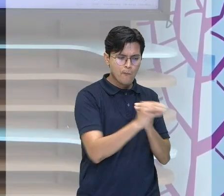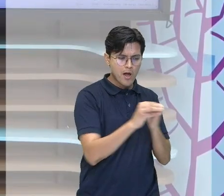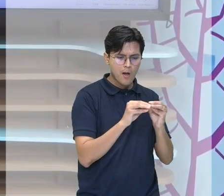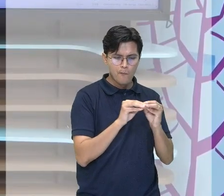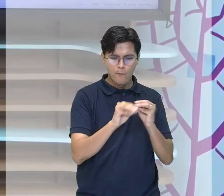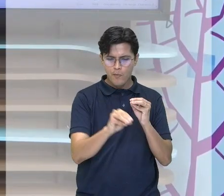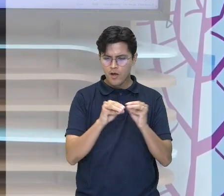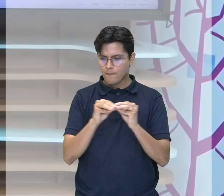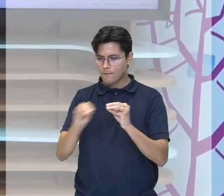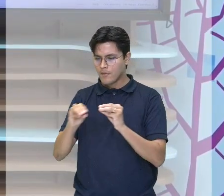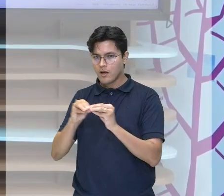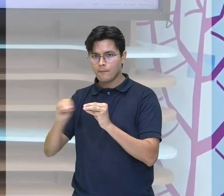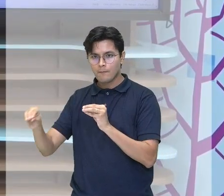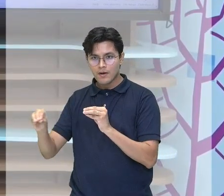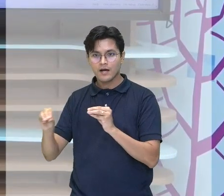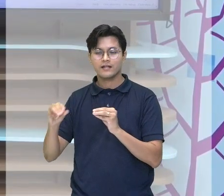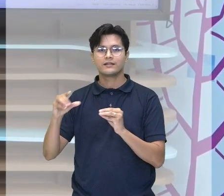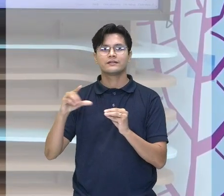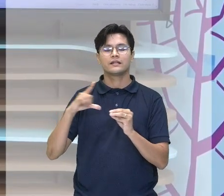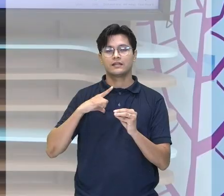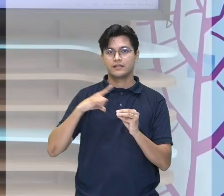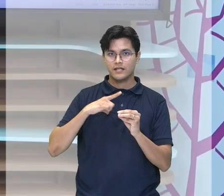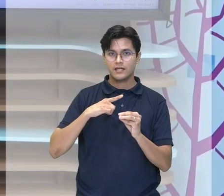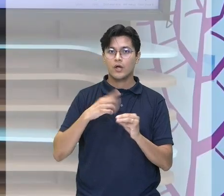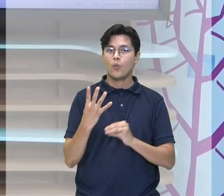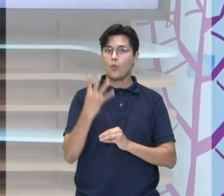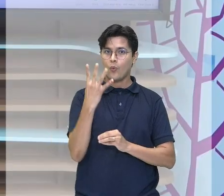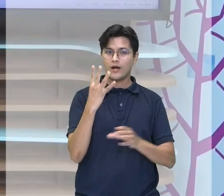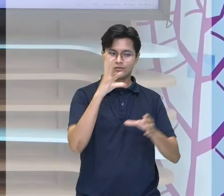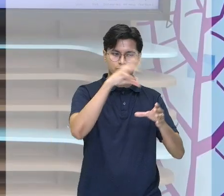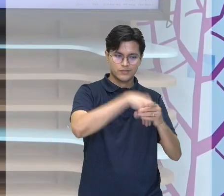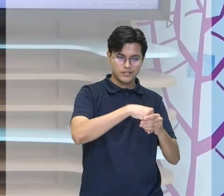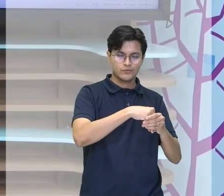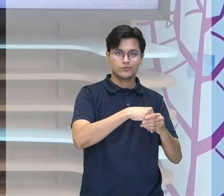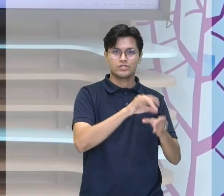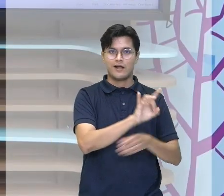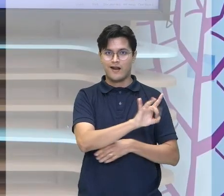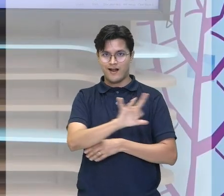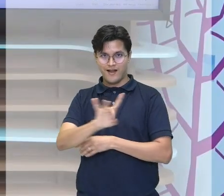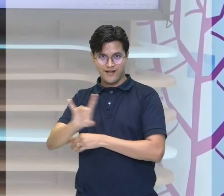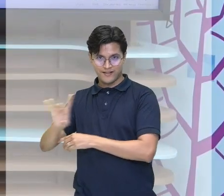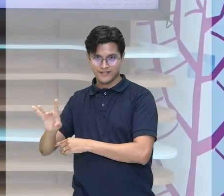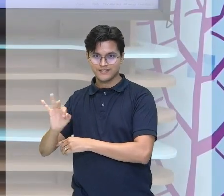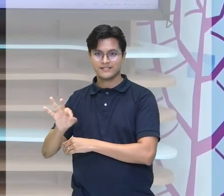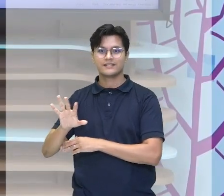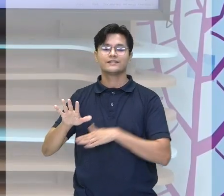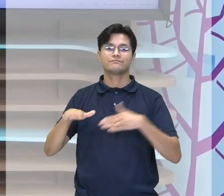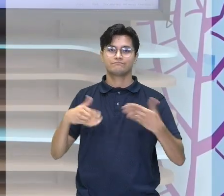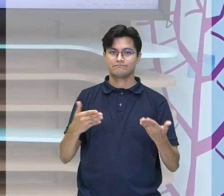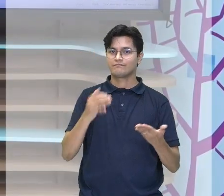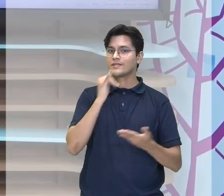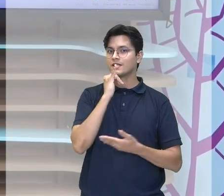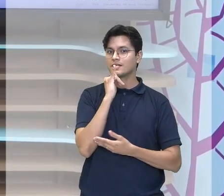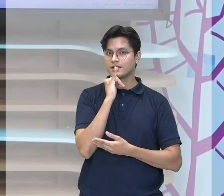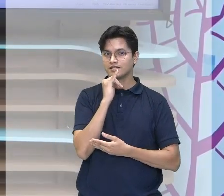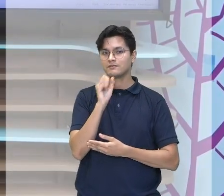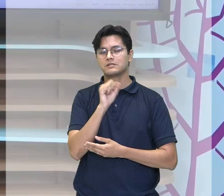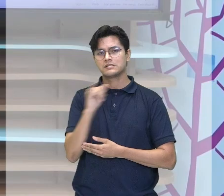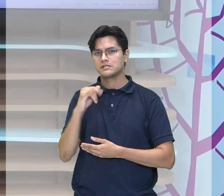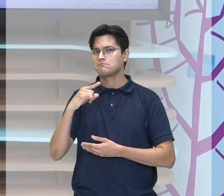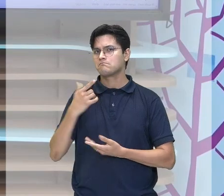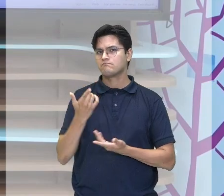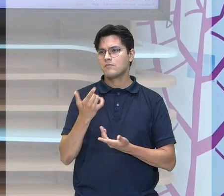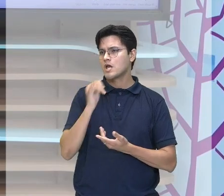dar certinho. Se eu pegar ali meus 120, né, corretivos, e eu separar ali em bloquinhos de 4, também vai dar